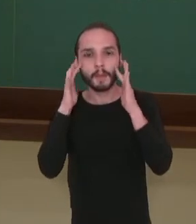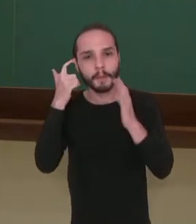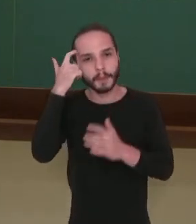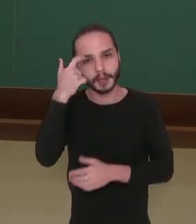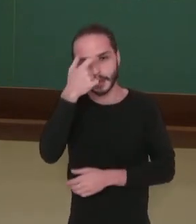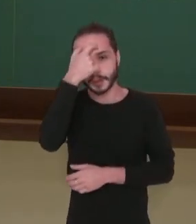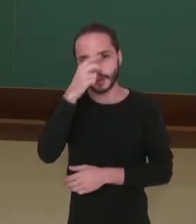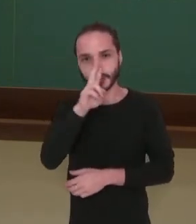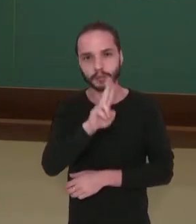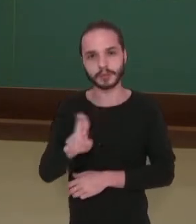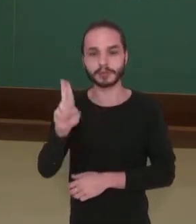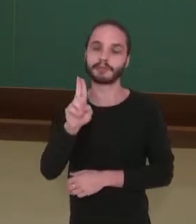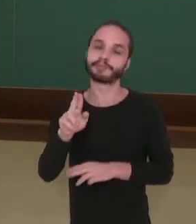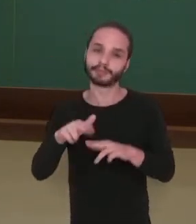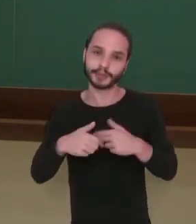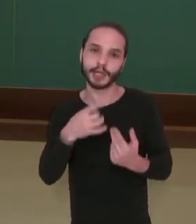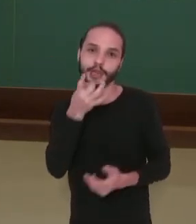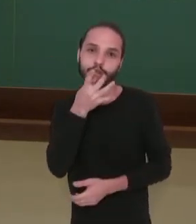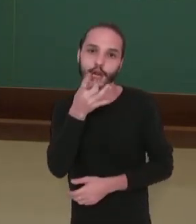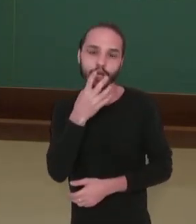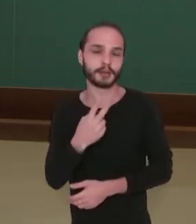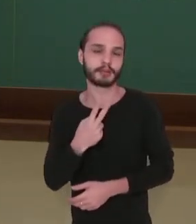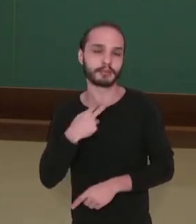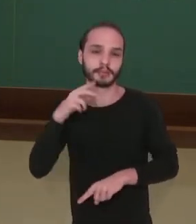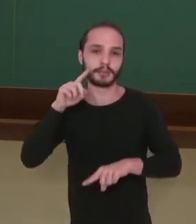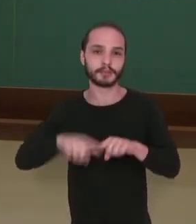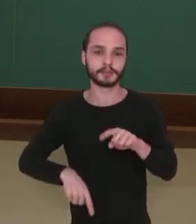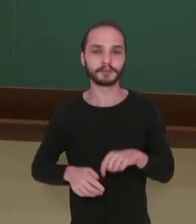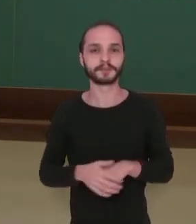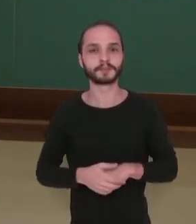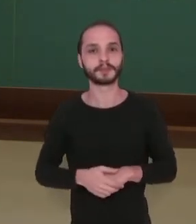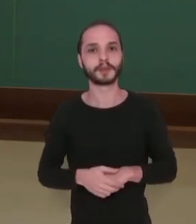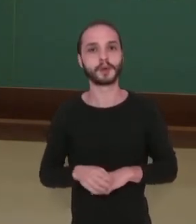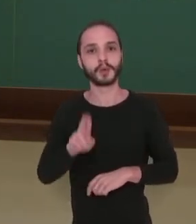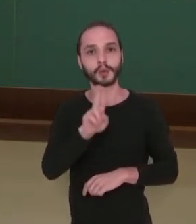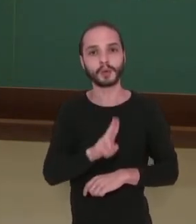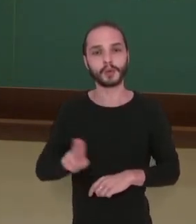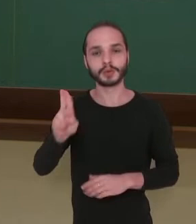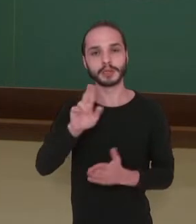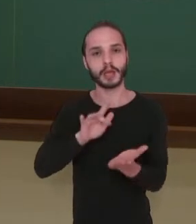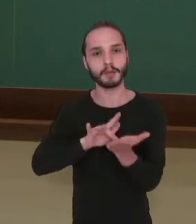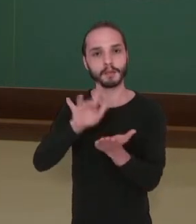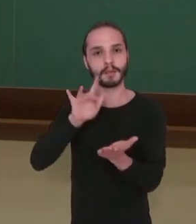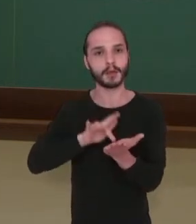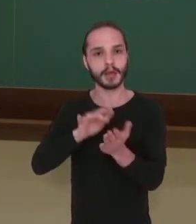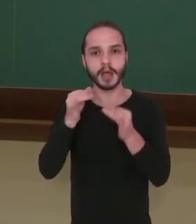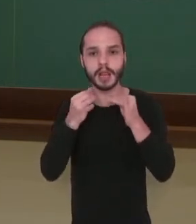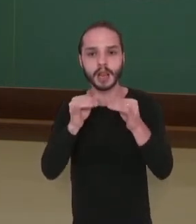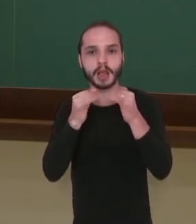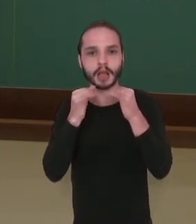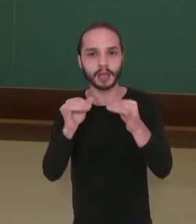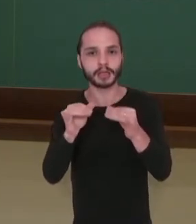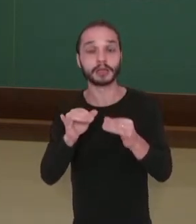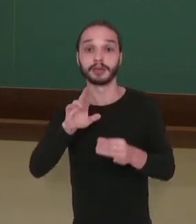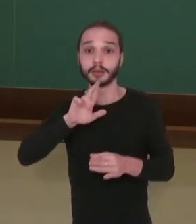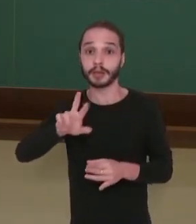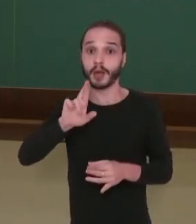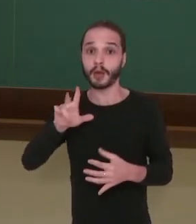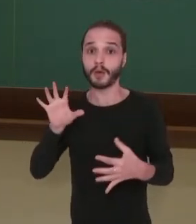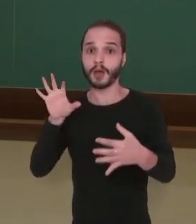proibido usar drogas no colégio. Utilizar-se de aparelhos eletrônicos na sala de aula que não estejam vinculados ao